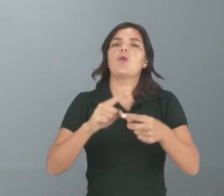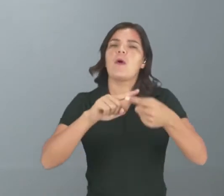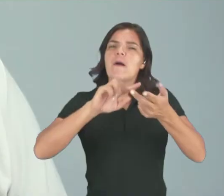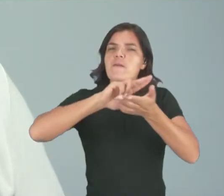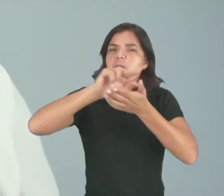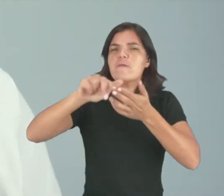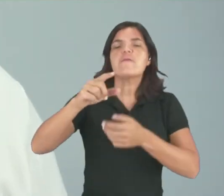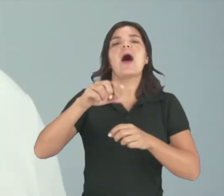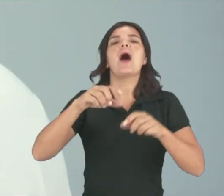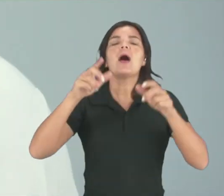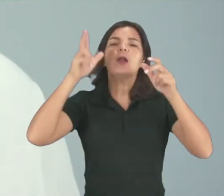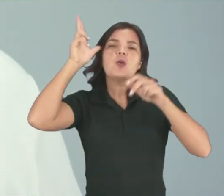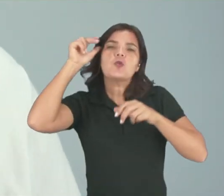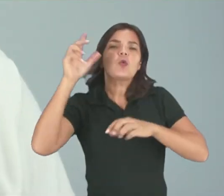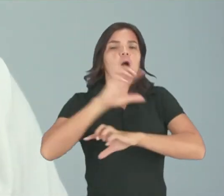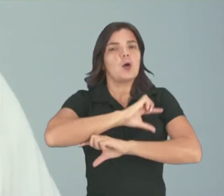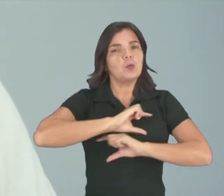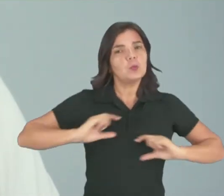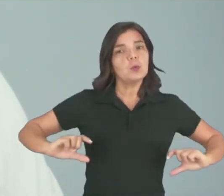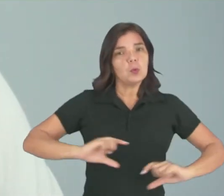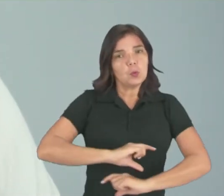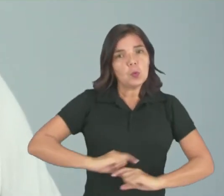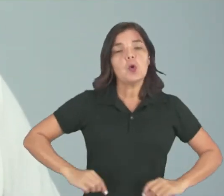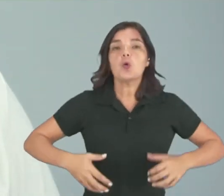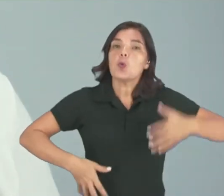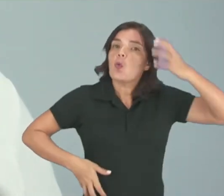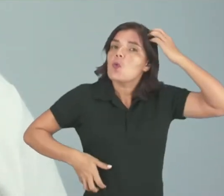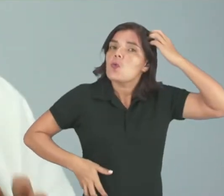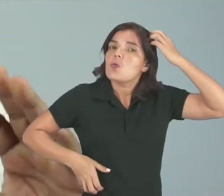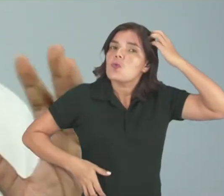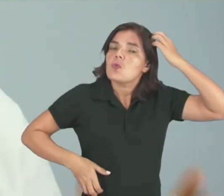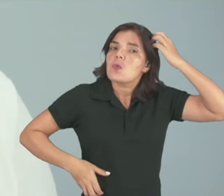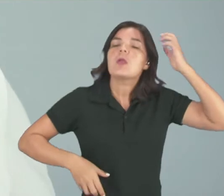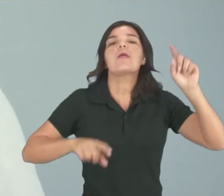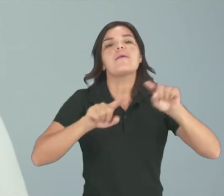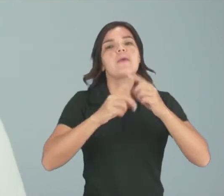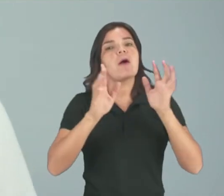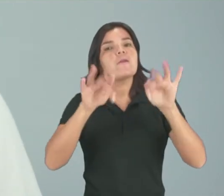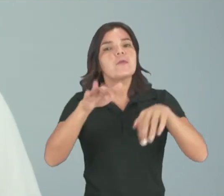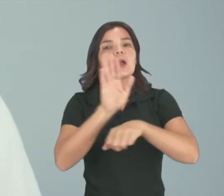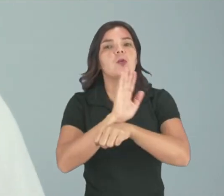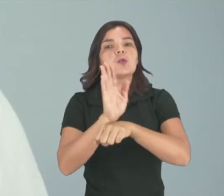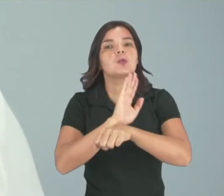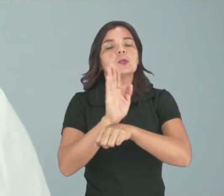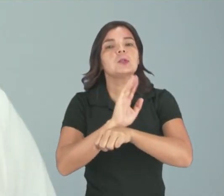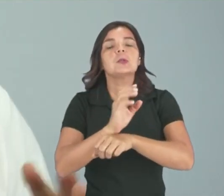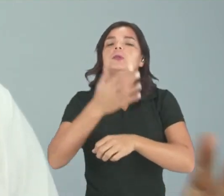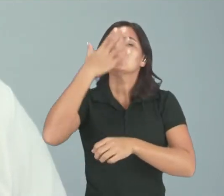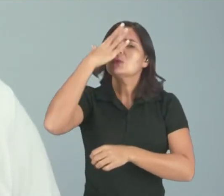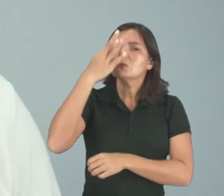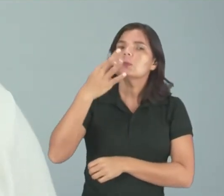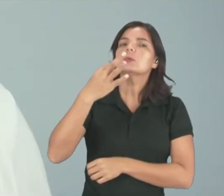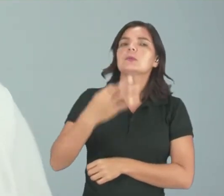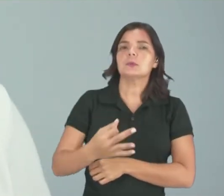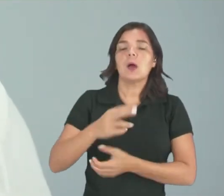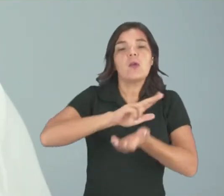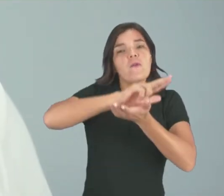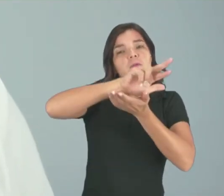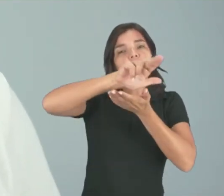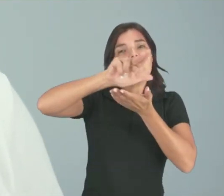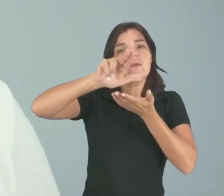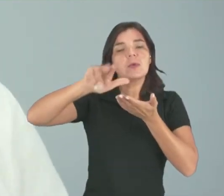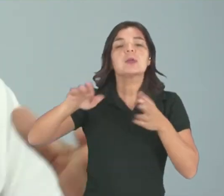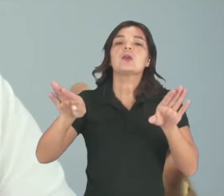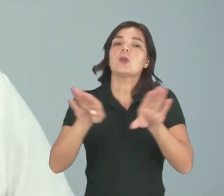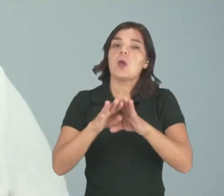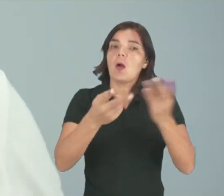uma zebra, um orangotango dentro de um navio, ele vai finalizar o filme falando justamente dessa pluralidade.